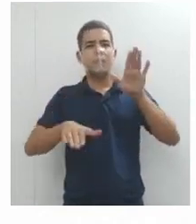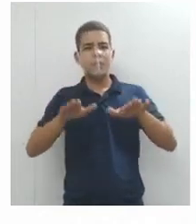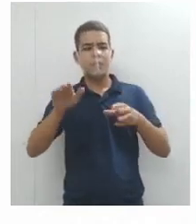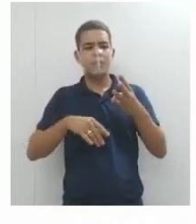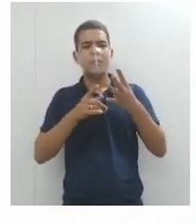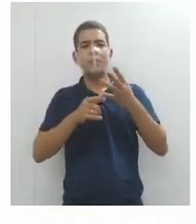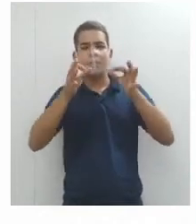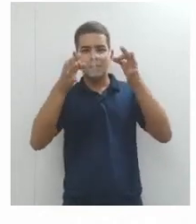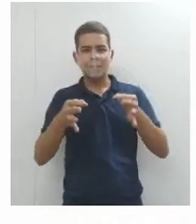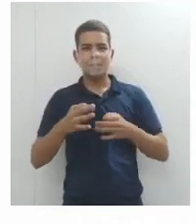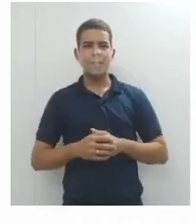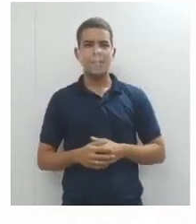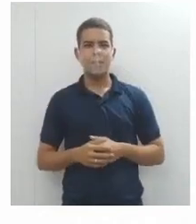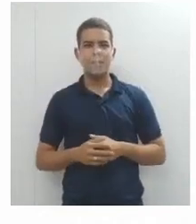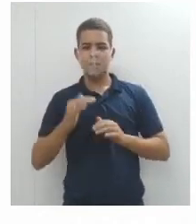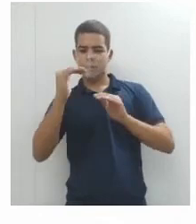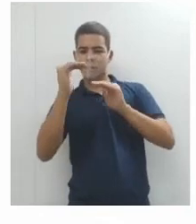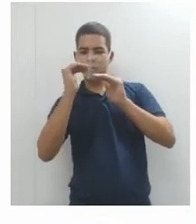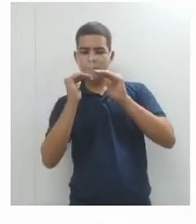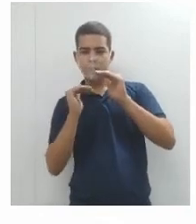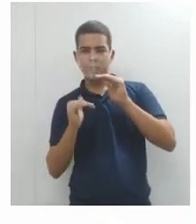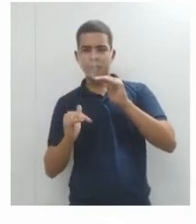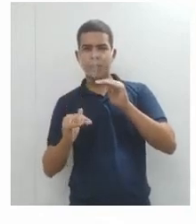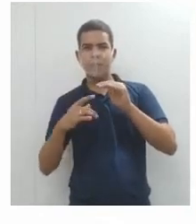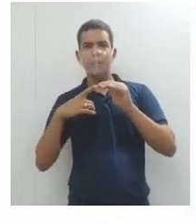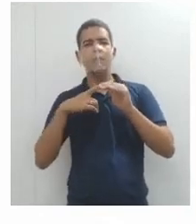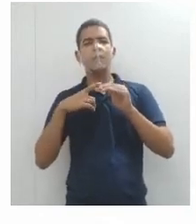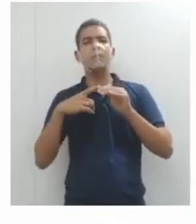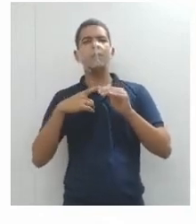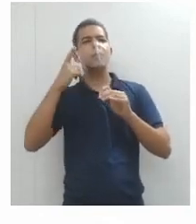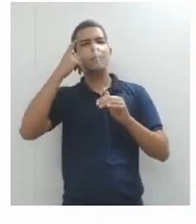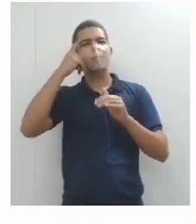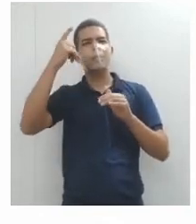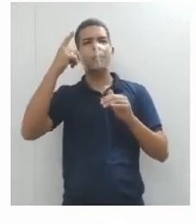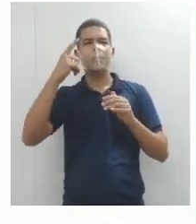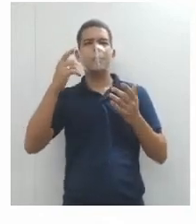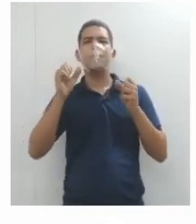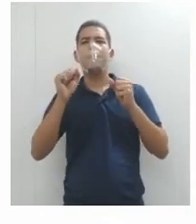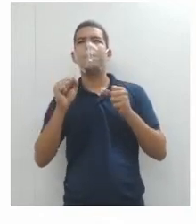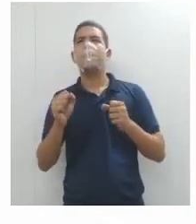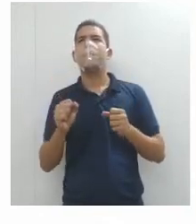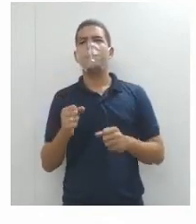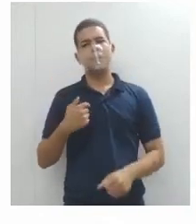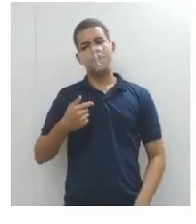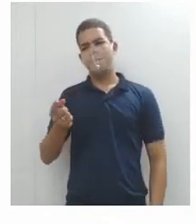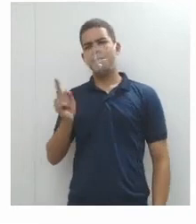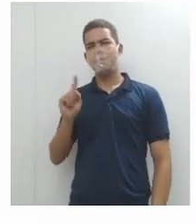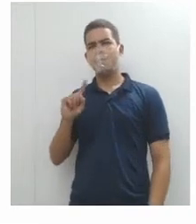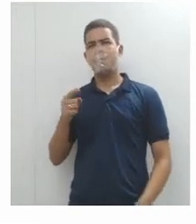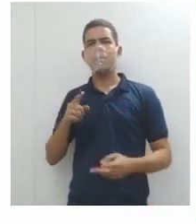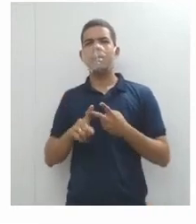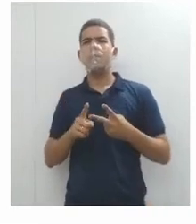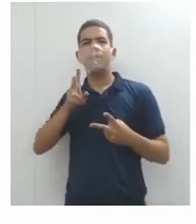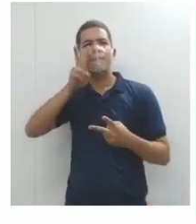tá certo? E embaixo eu coloquei que a ideia pode ser de negação, de